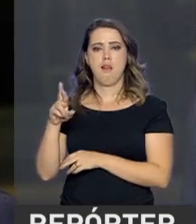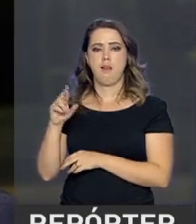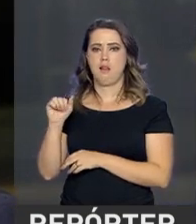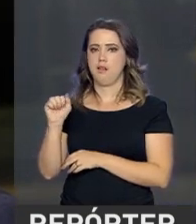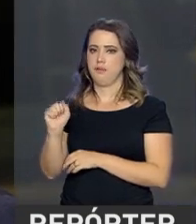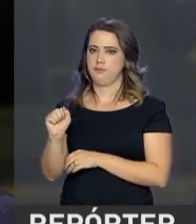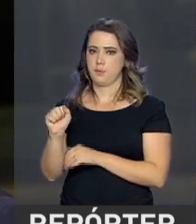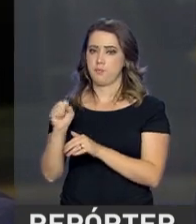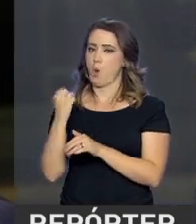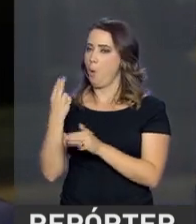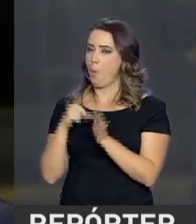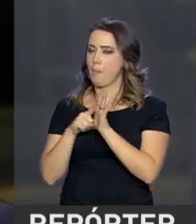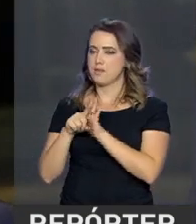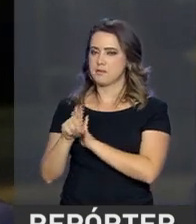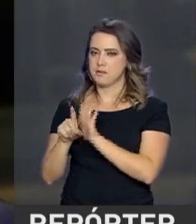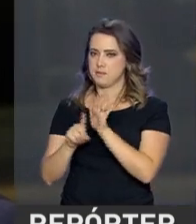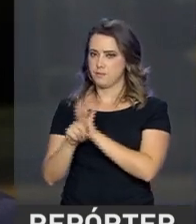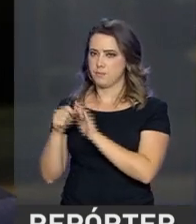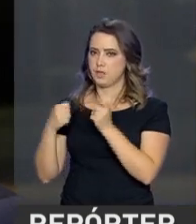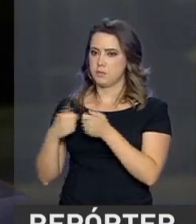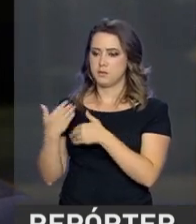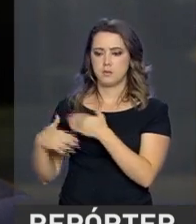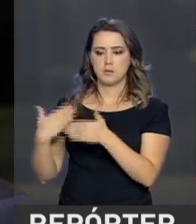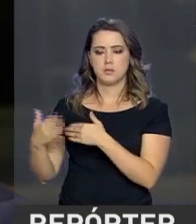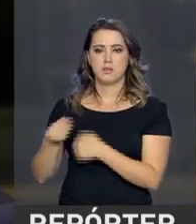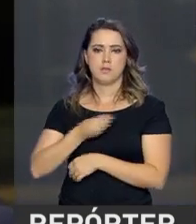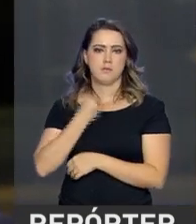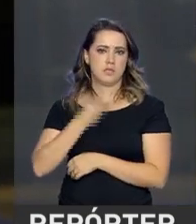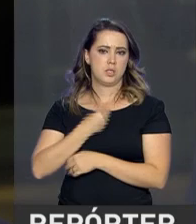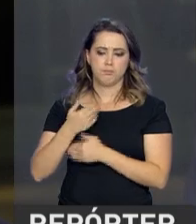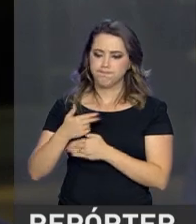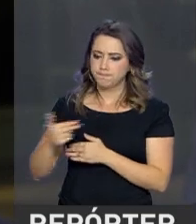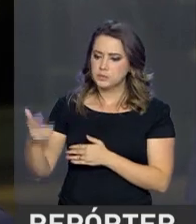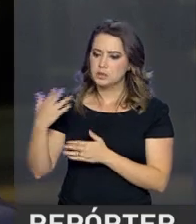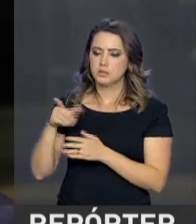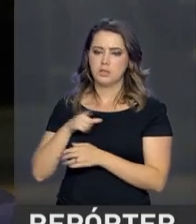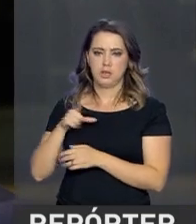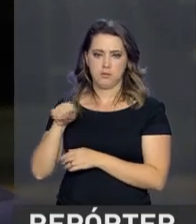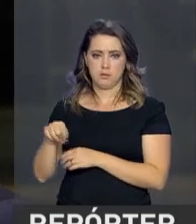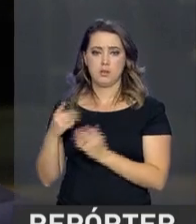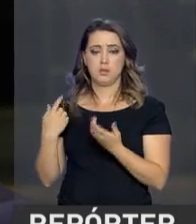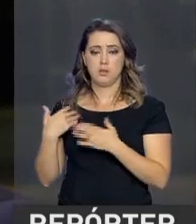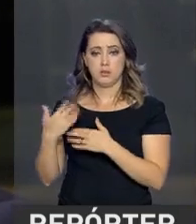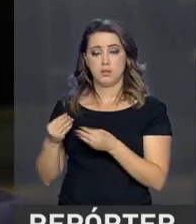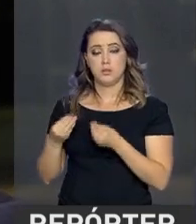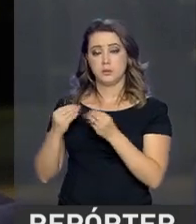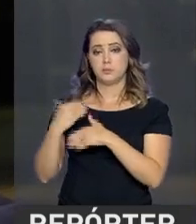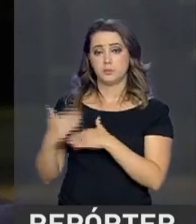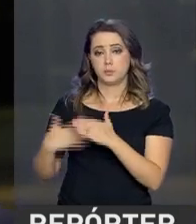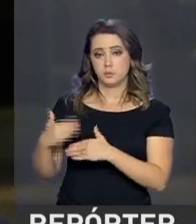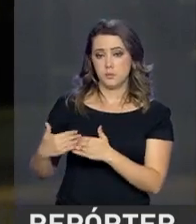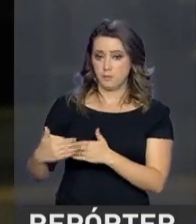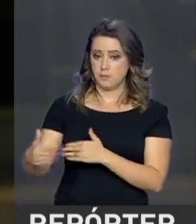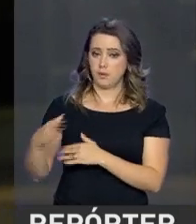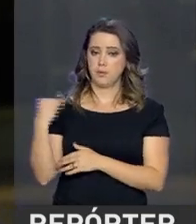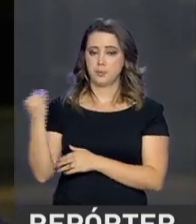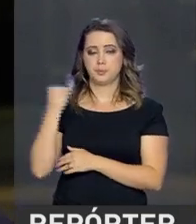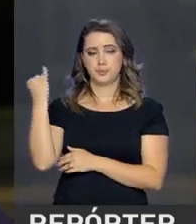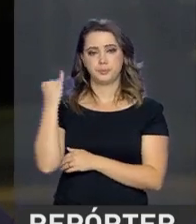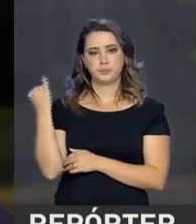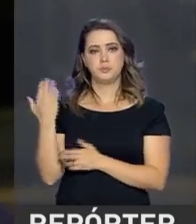que é isso a pesquisa deve existir durante a vida útil do bem mineral portanto traz alguns avanços que são absolutamente significativo